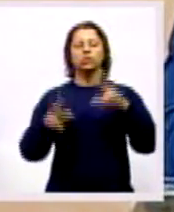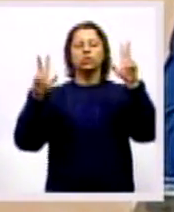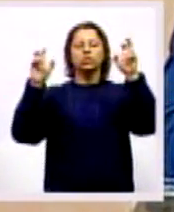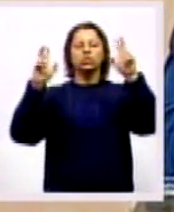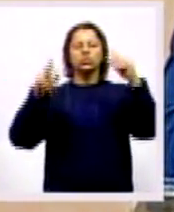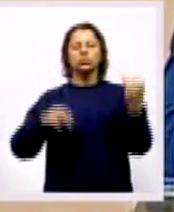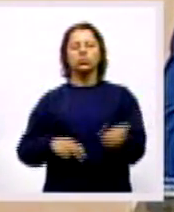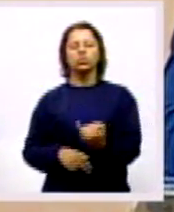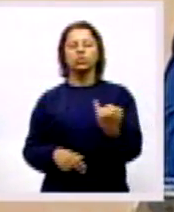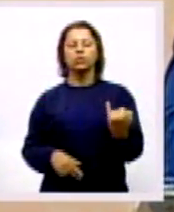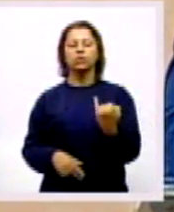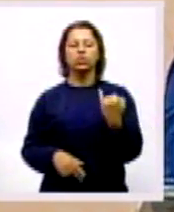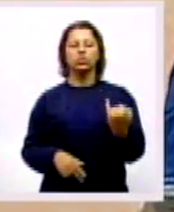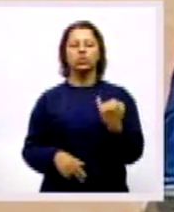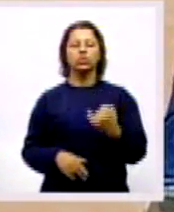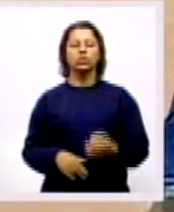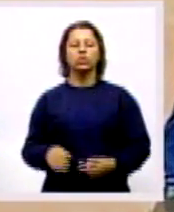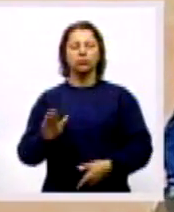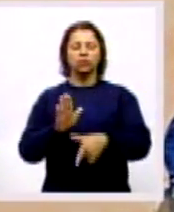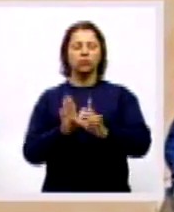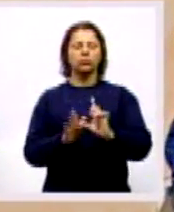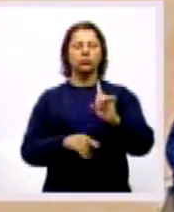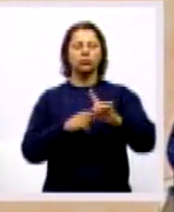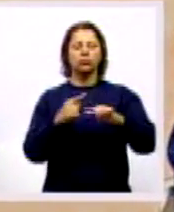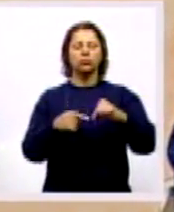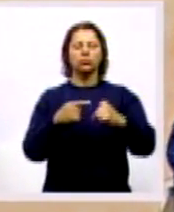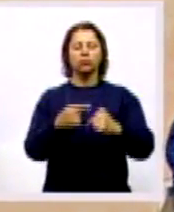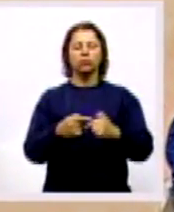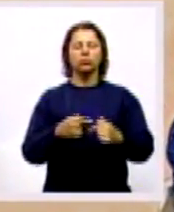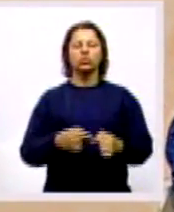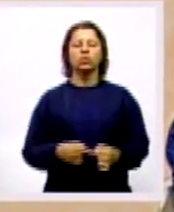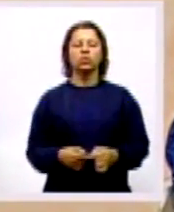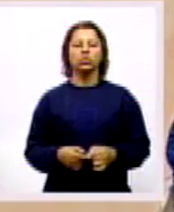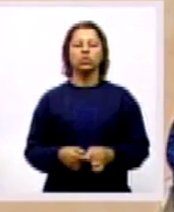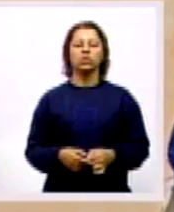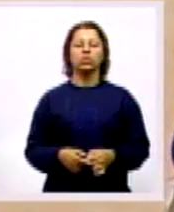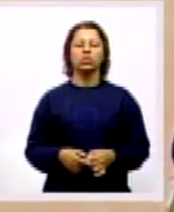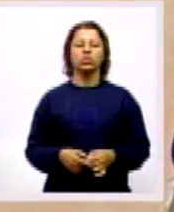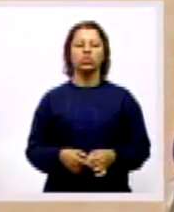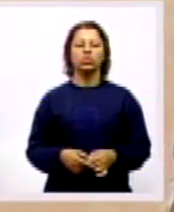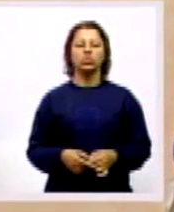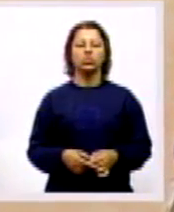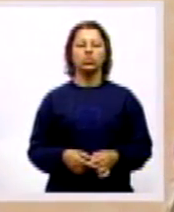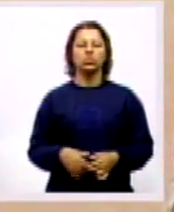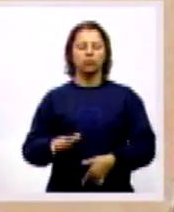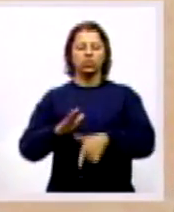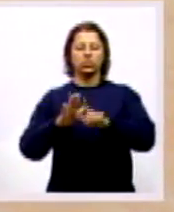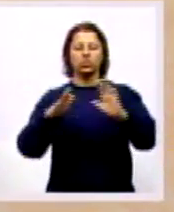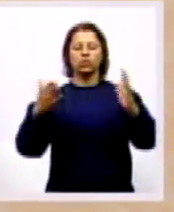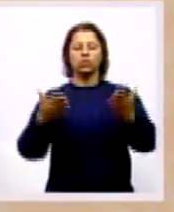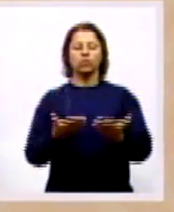muito interessante: antes e depois, outrora e agora.